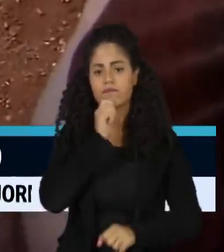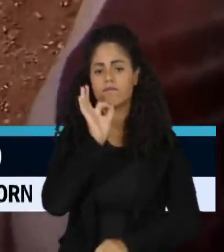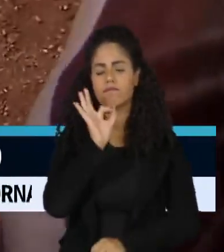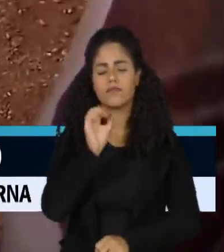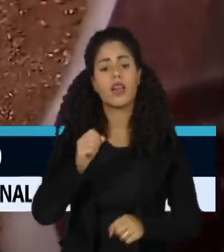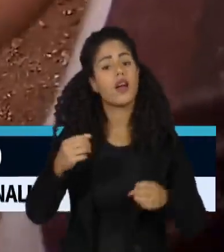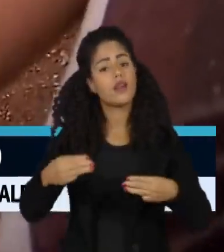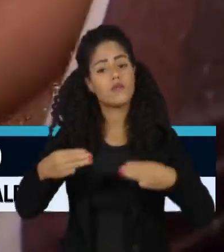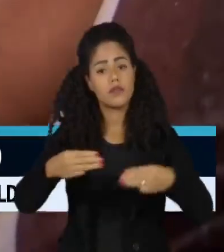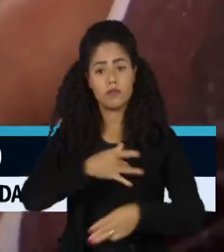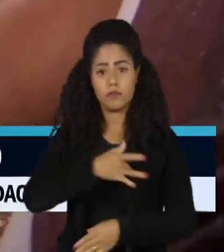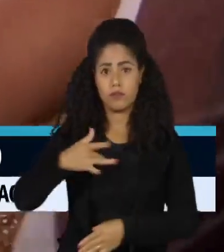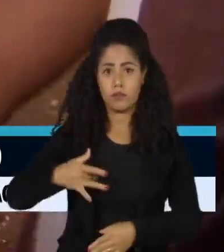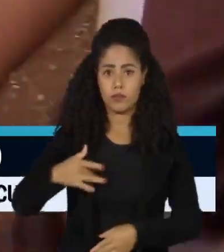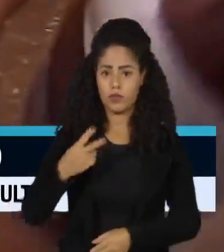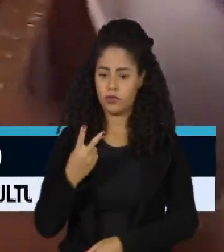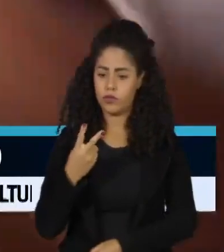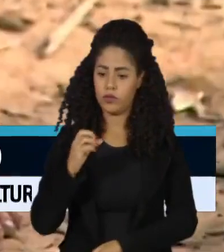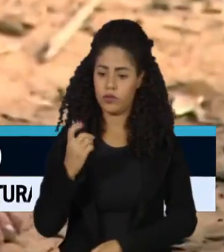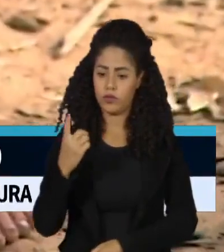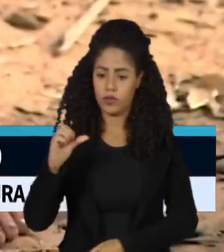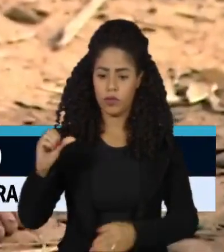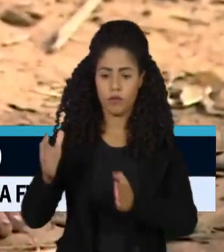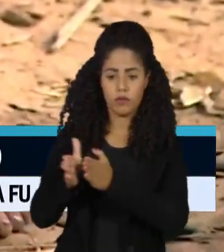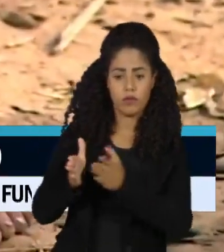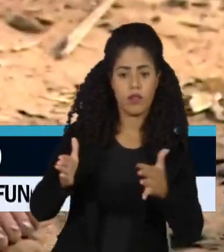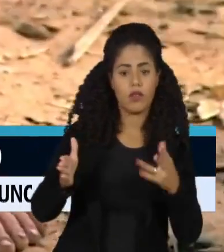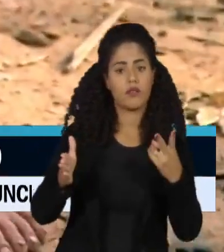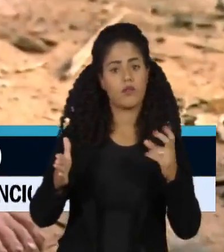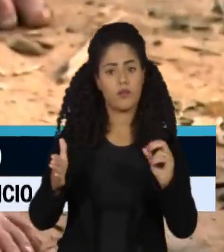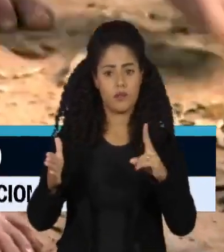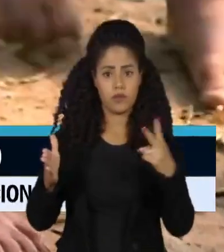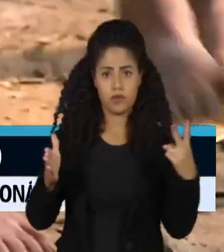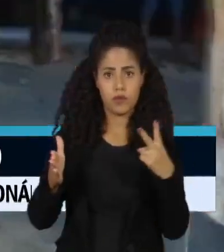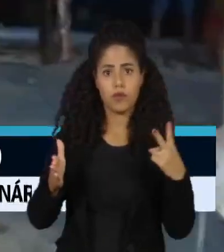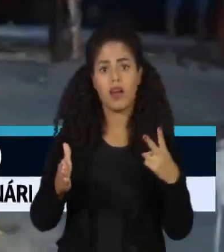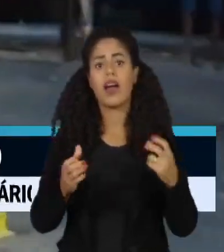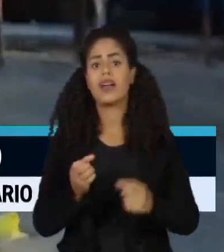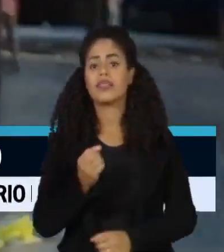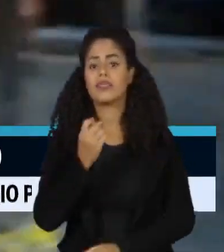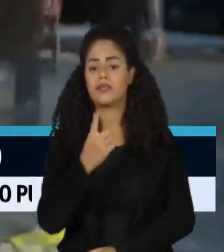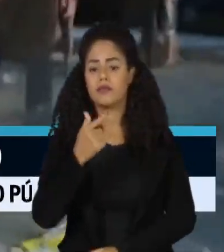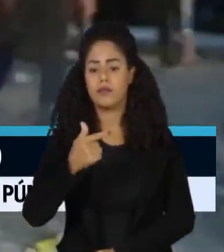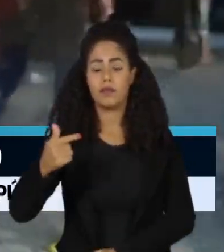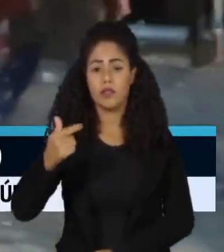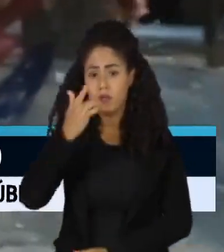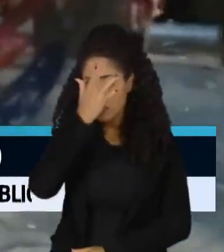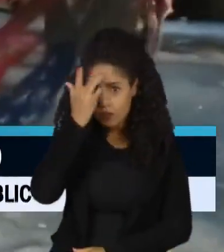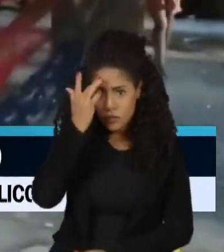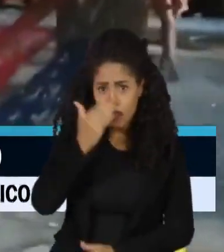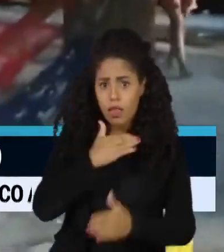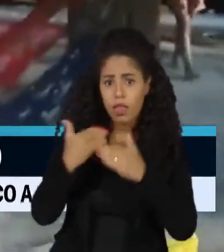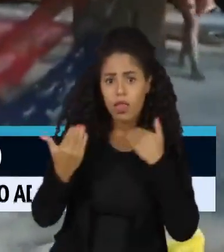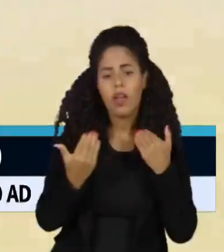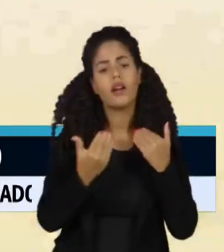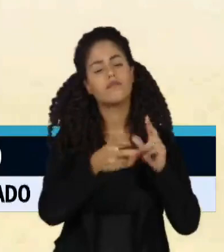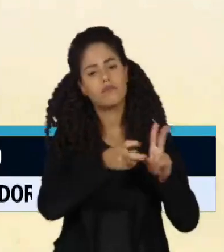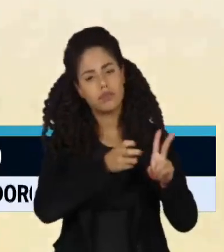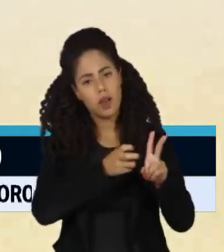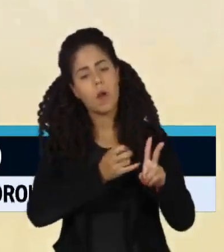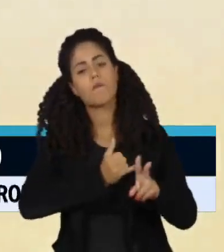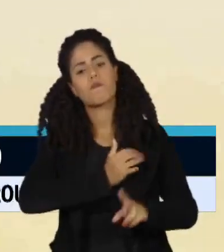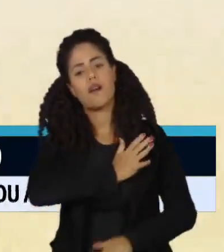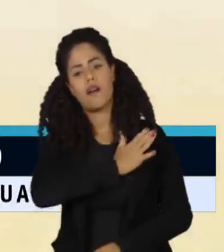Saúde, entre 2019 e 2022, 177 Yanomami morreram por algum tipo de desnutrição.